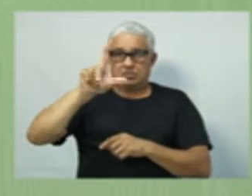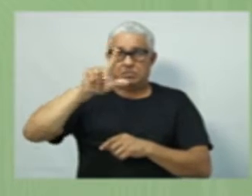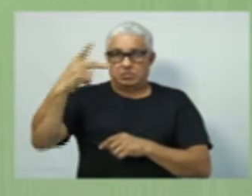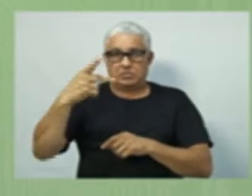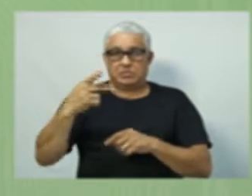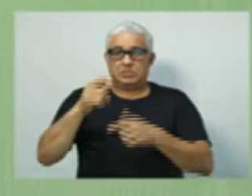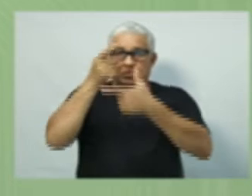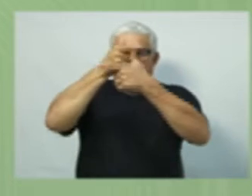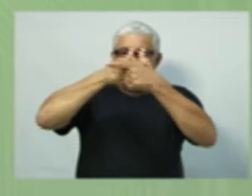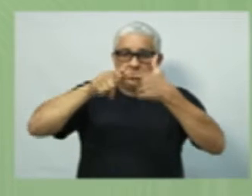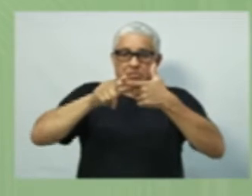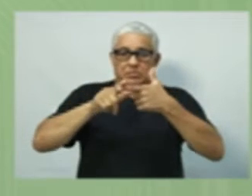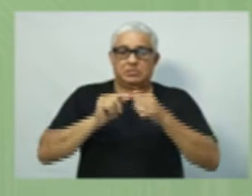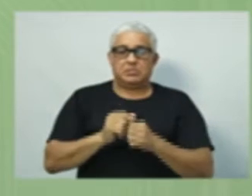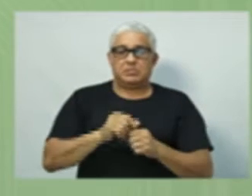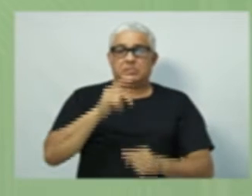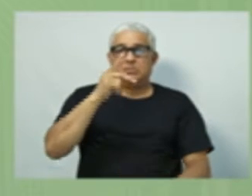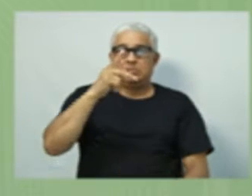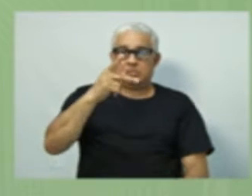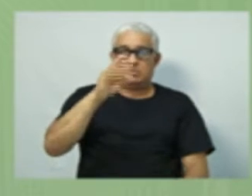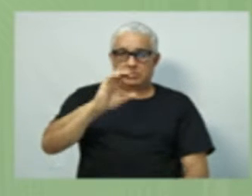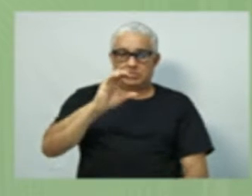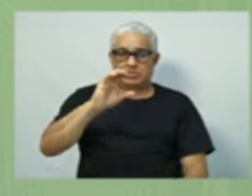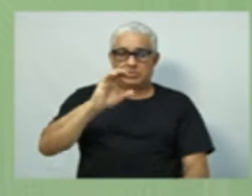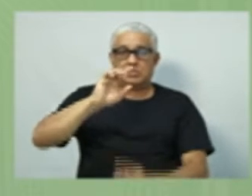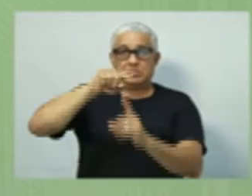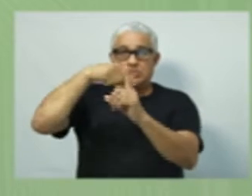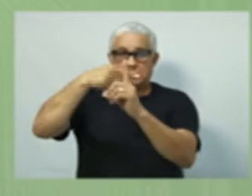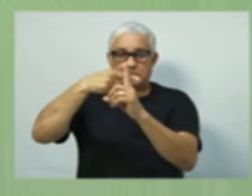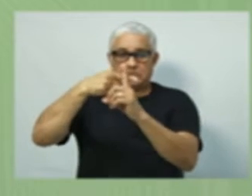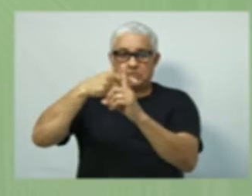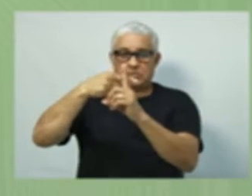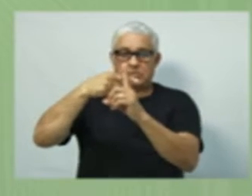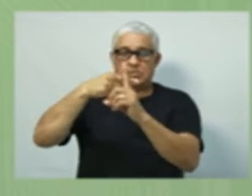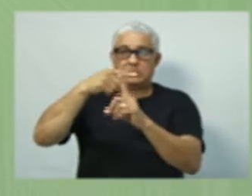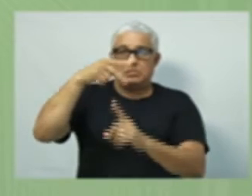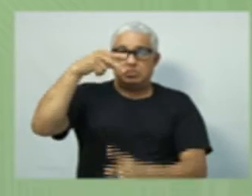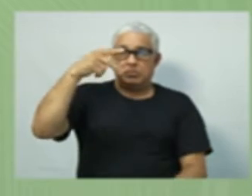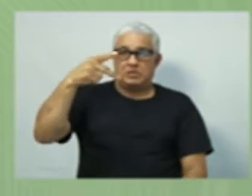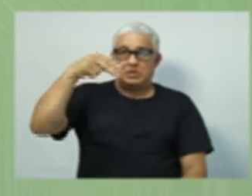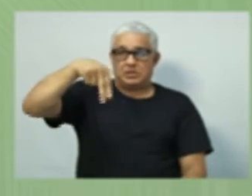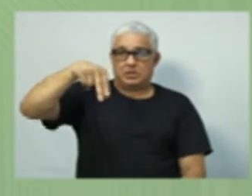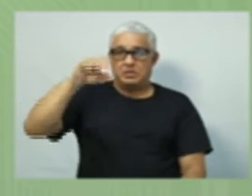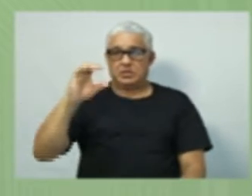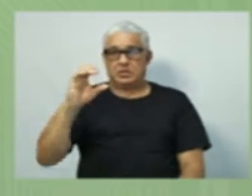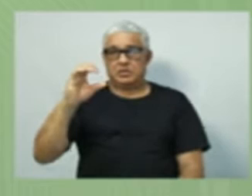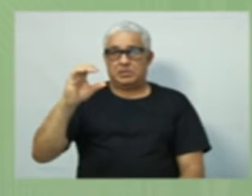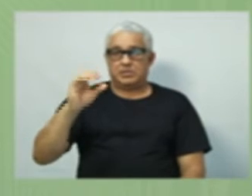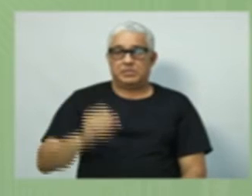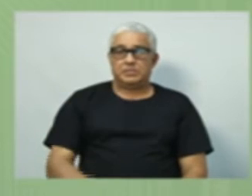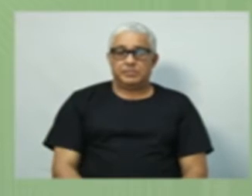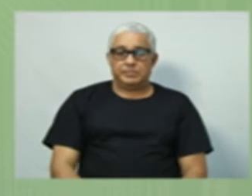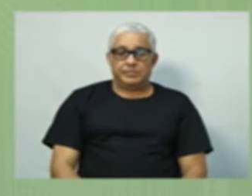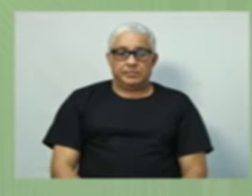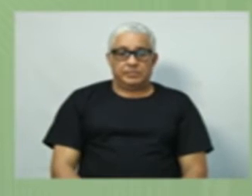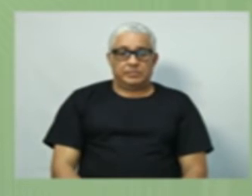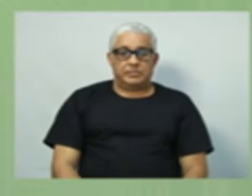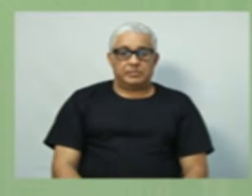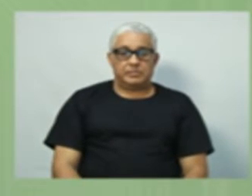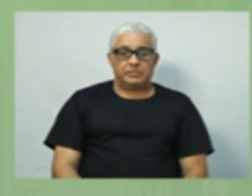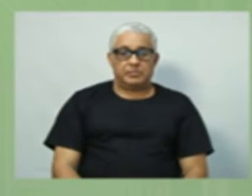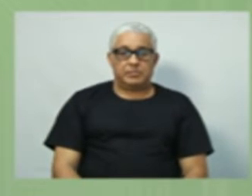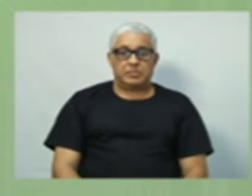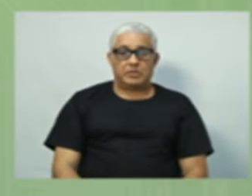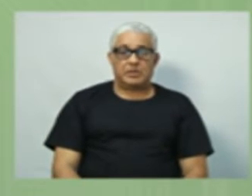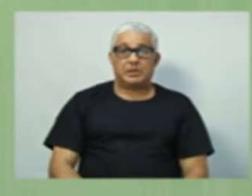dividido pela pelo saldo das contas do passivo circulante mais o passivo não circulante agora